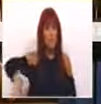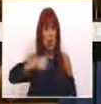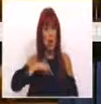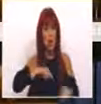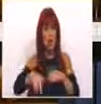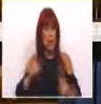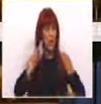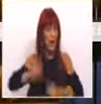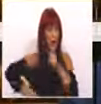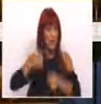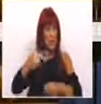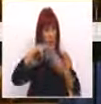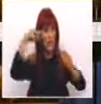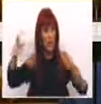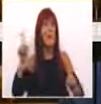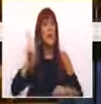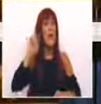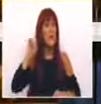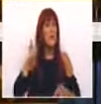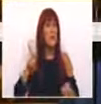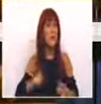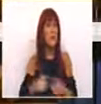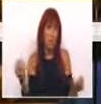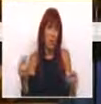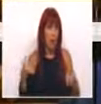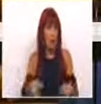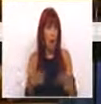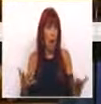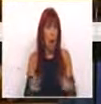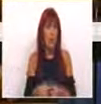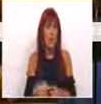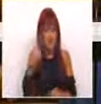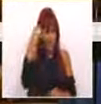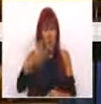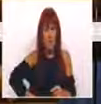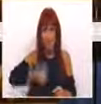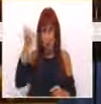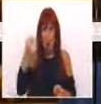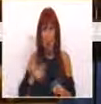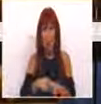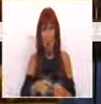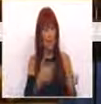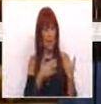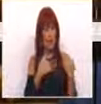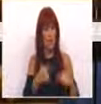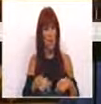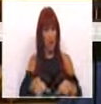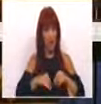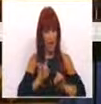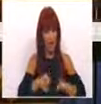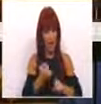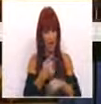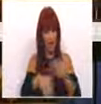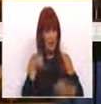deputados, é essencial para os autarcas e a senhora deputada certamente que agora ainda compreenderá melhor pela responsabilidade que vai assumir